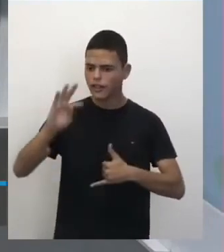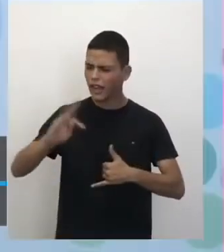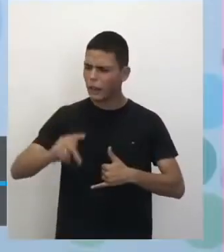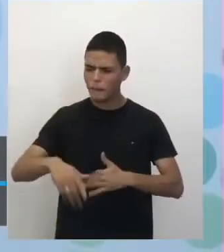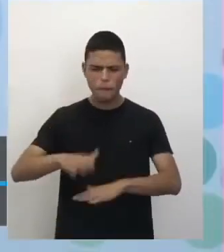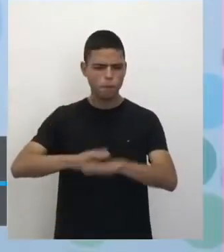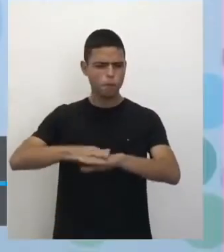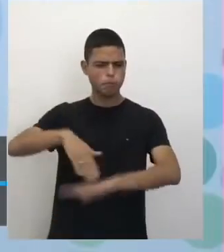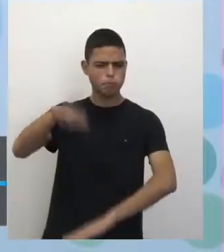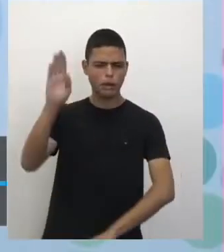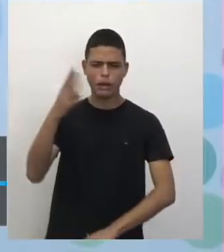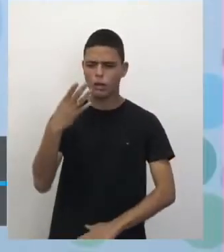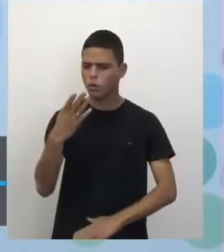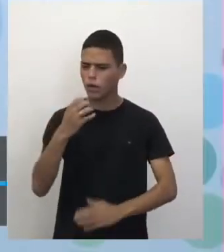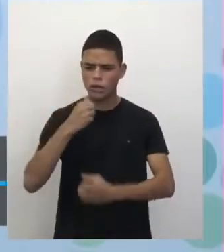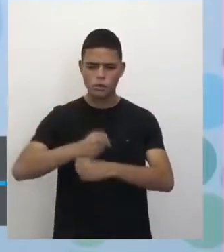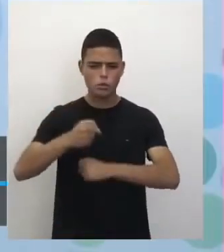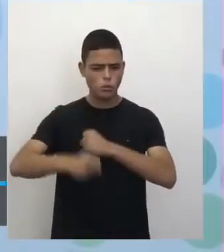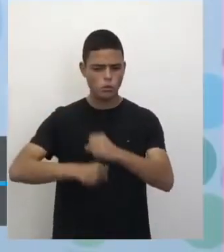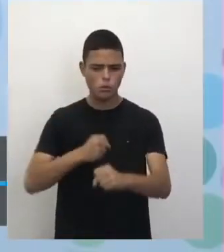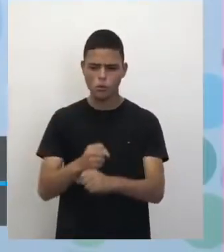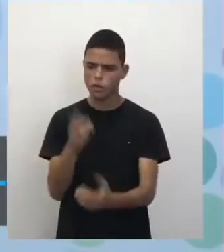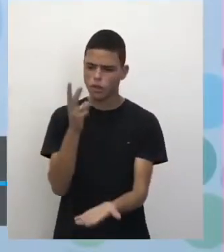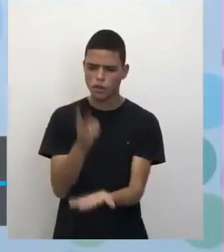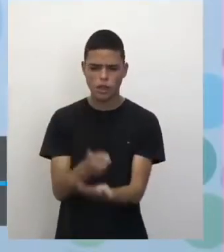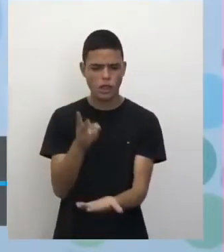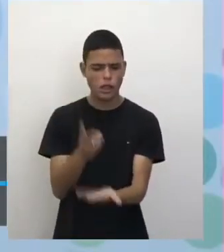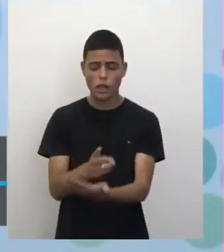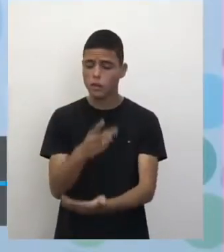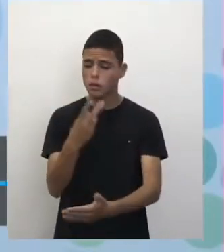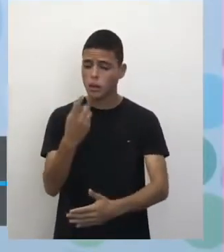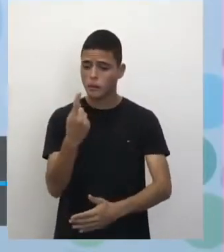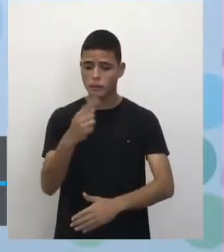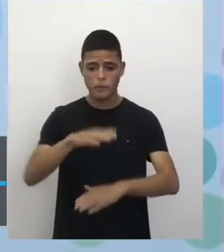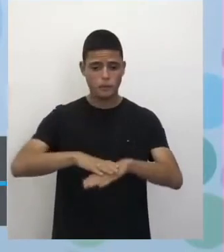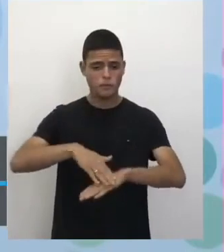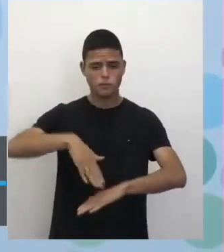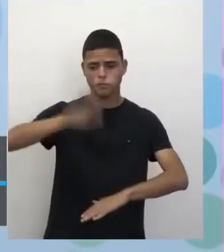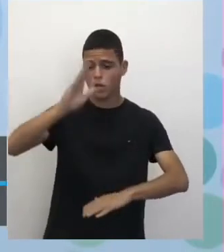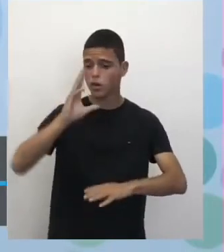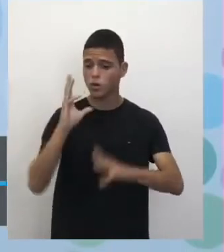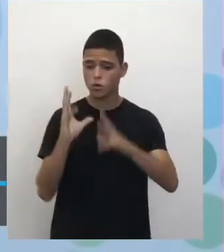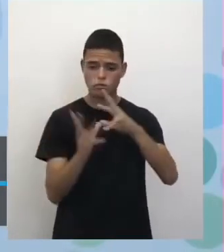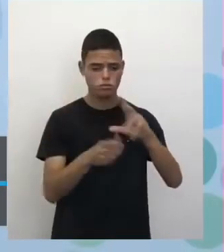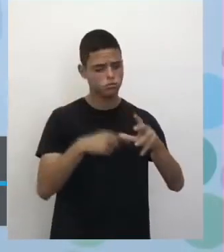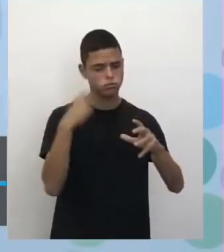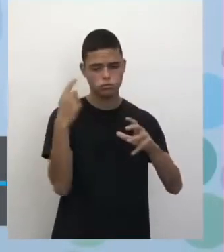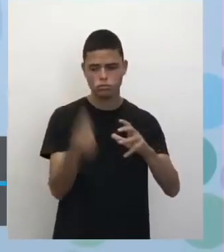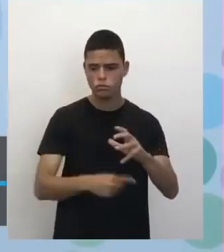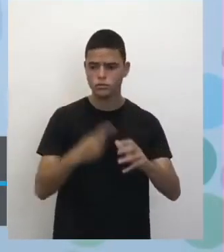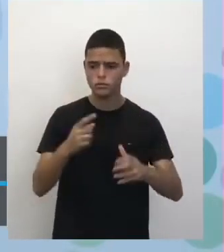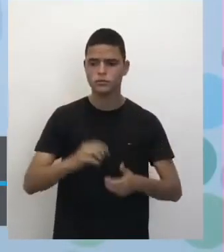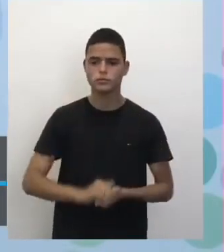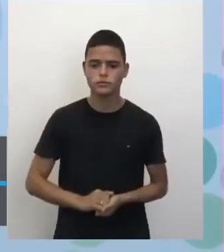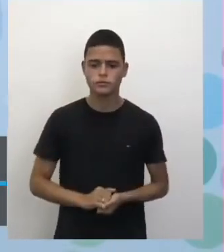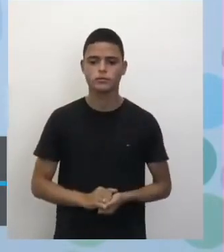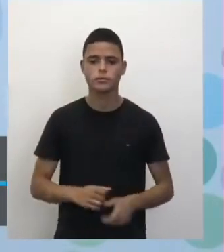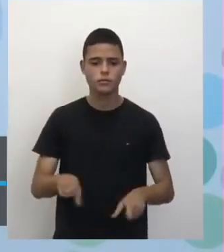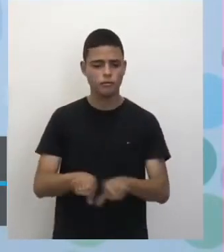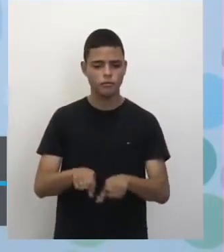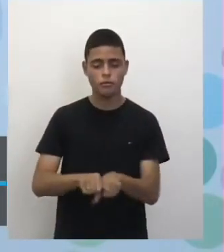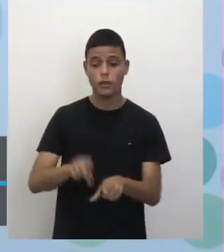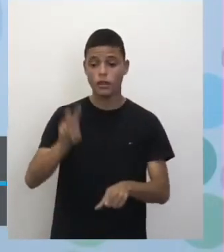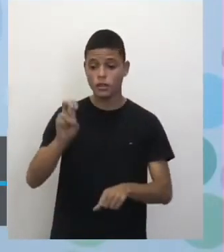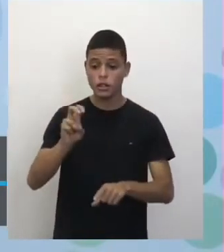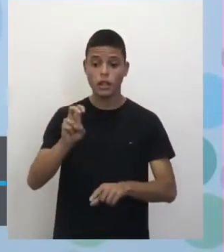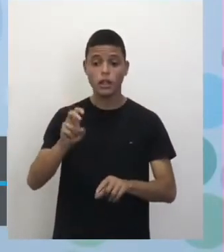é 4 anos seguidos aí a primeira colocada no mundo. Lembrando que o Brasil, entre as 5 maiores hidrelétricas do mundo, 2